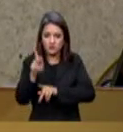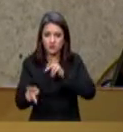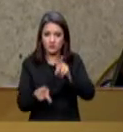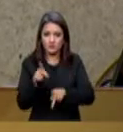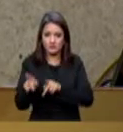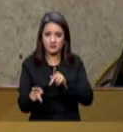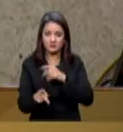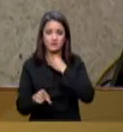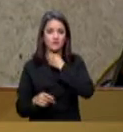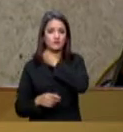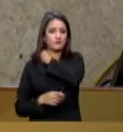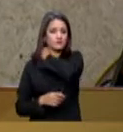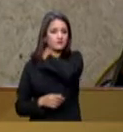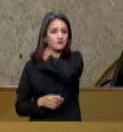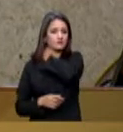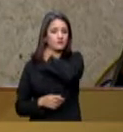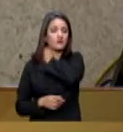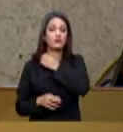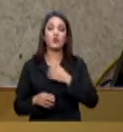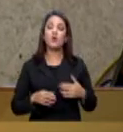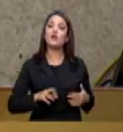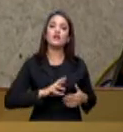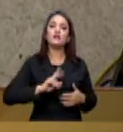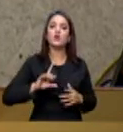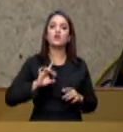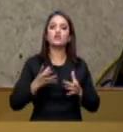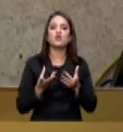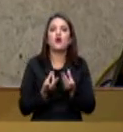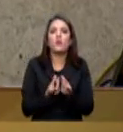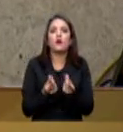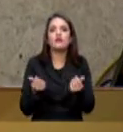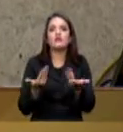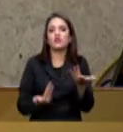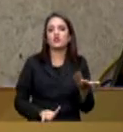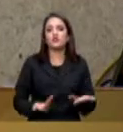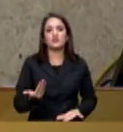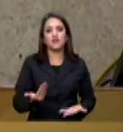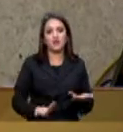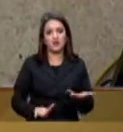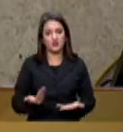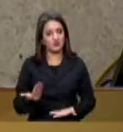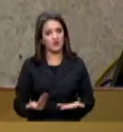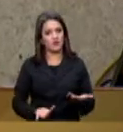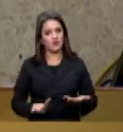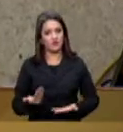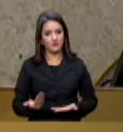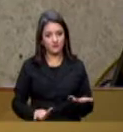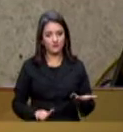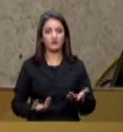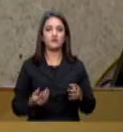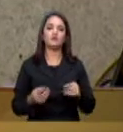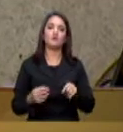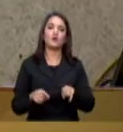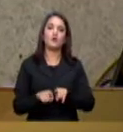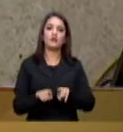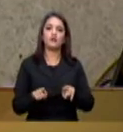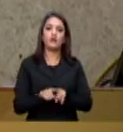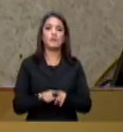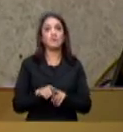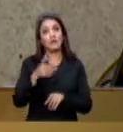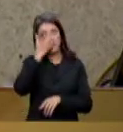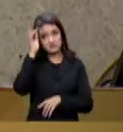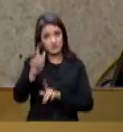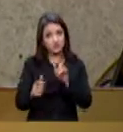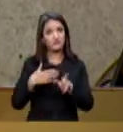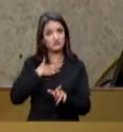desse mistério não se limita à qualidade dos serviços prestados e à respectiva satisfação dos usuários.